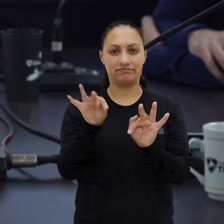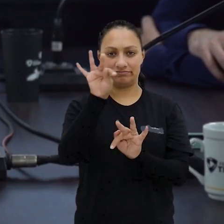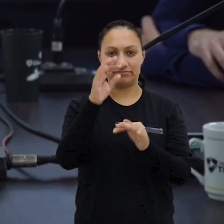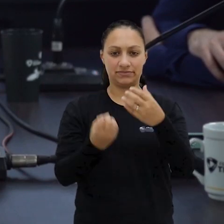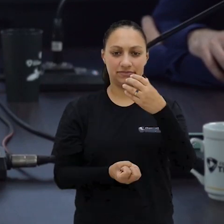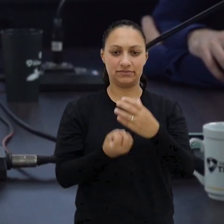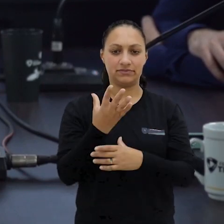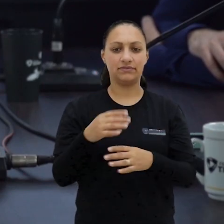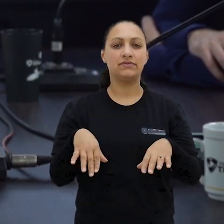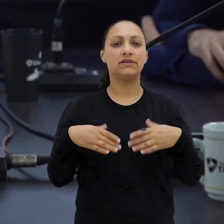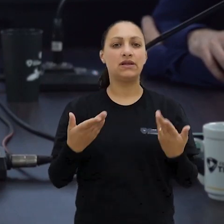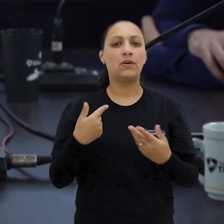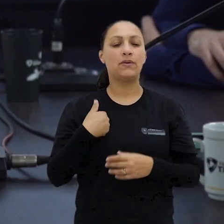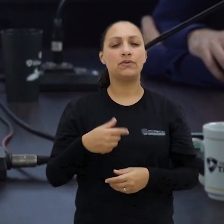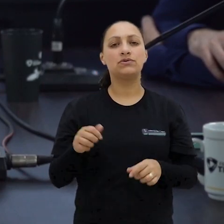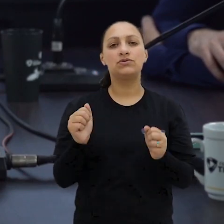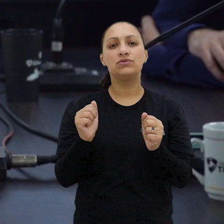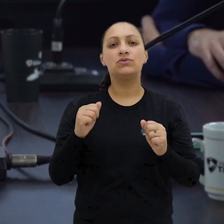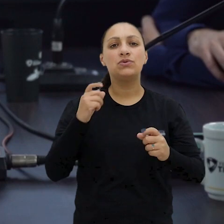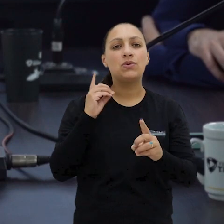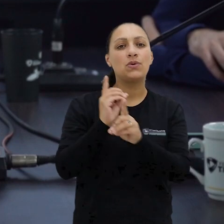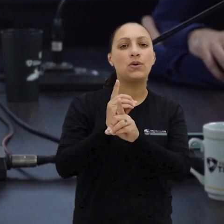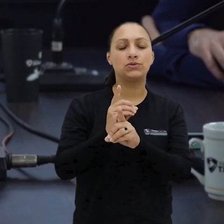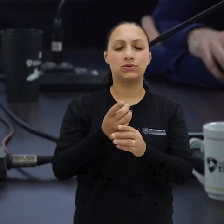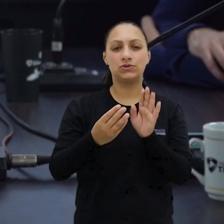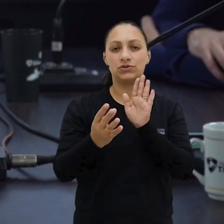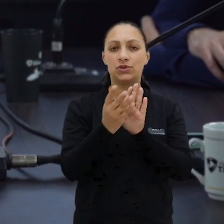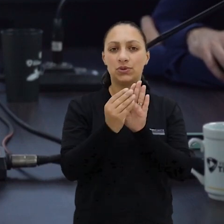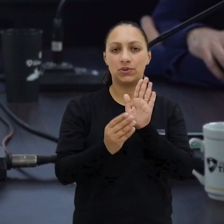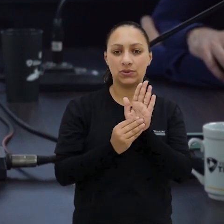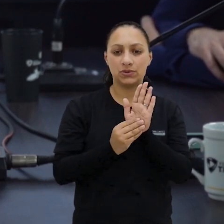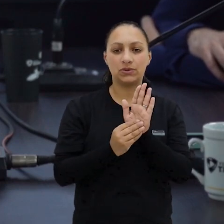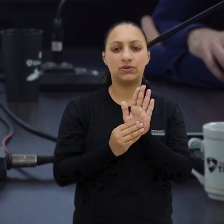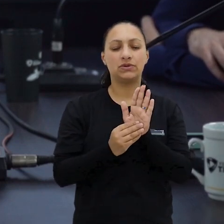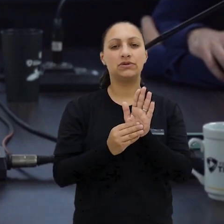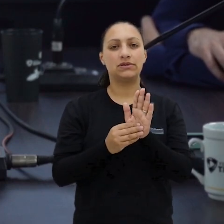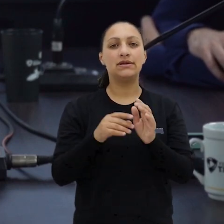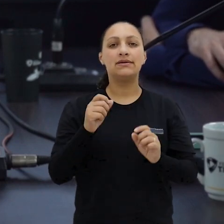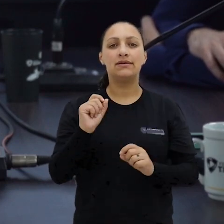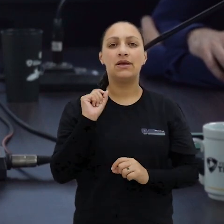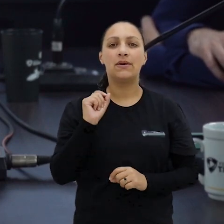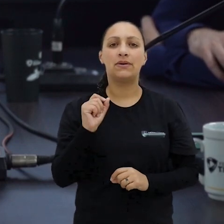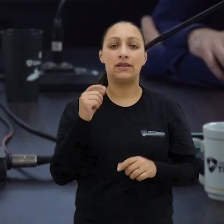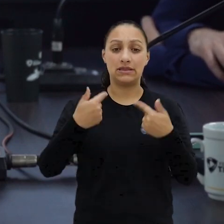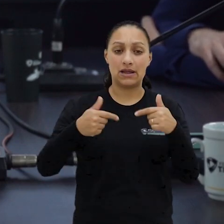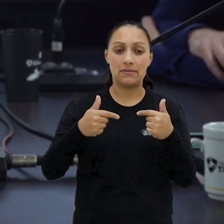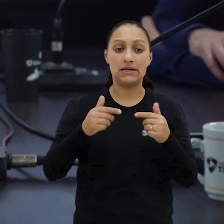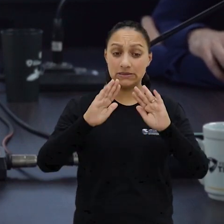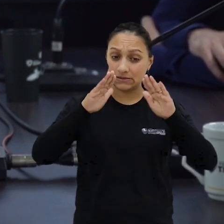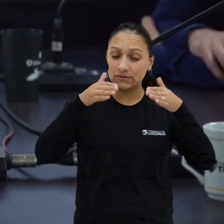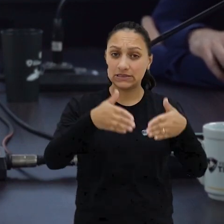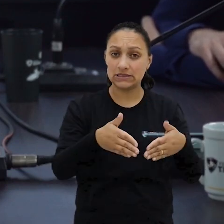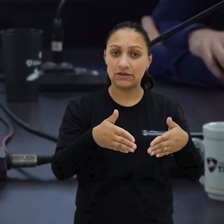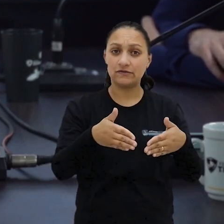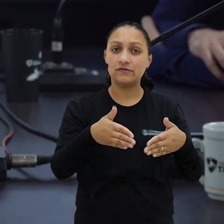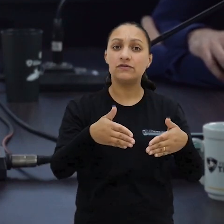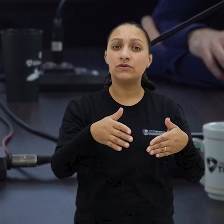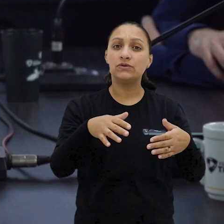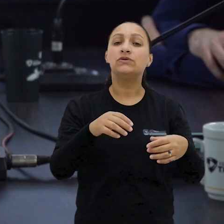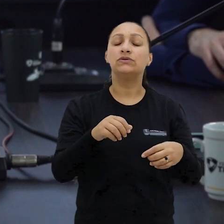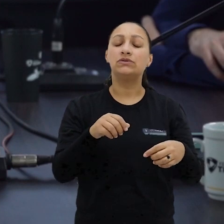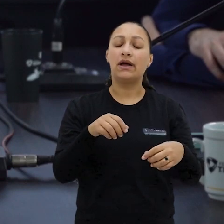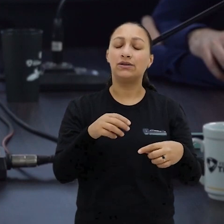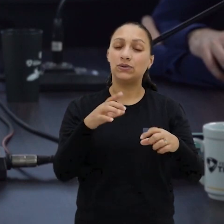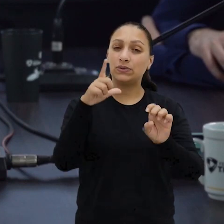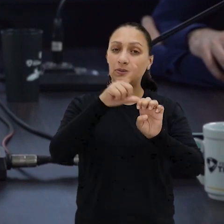últimos anos foi o café e almoços, né, encontros de conteúdo, que são pegar demandas, dores, assim, específicas do universo